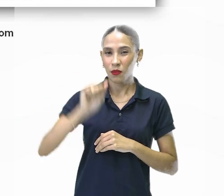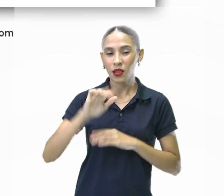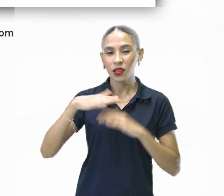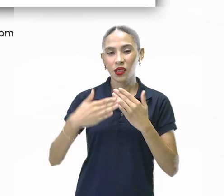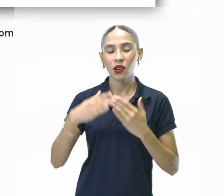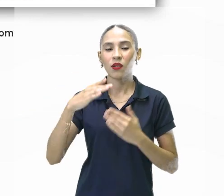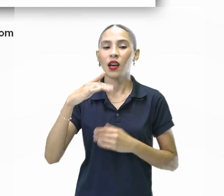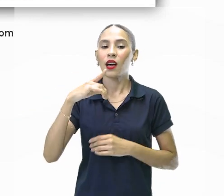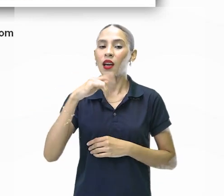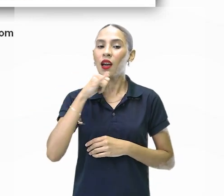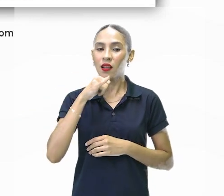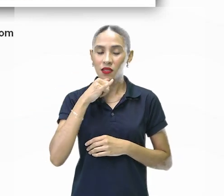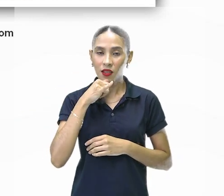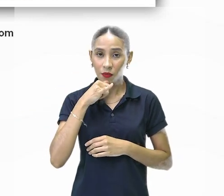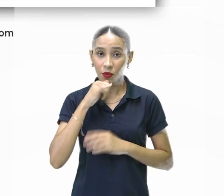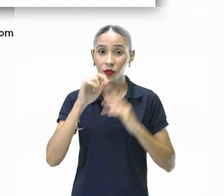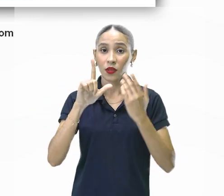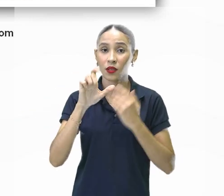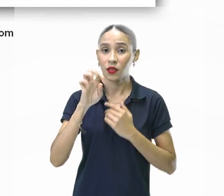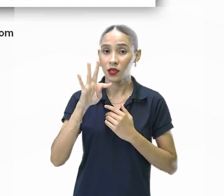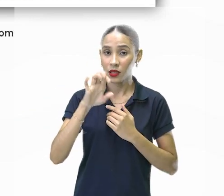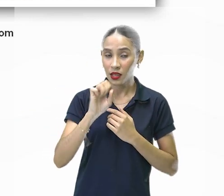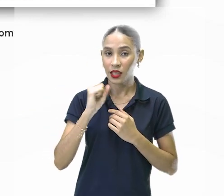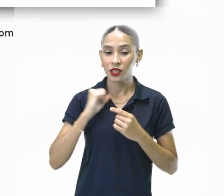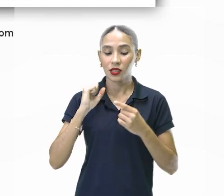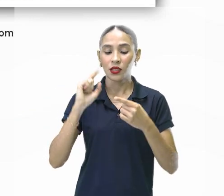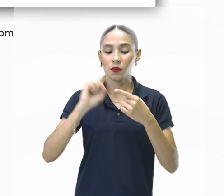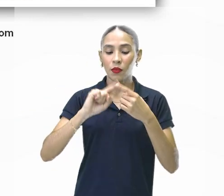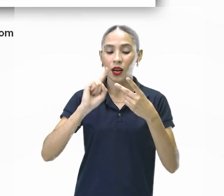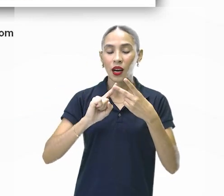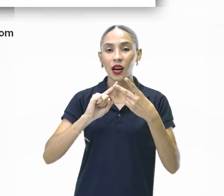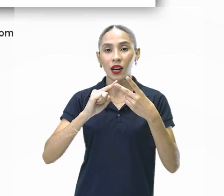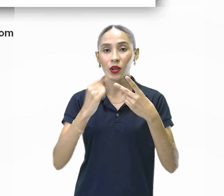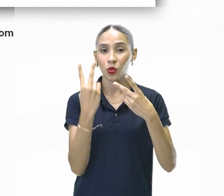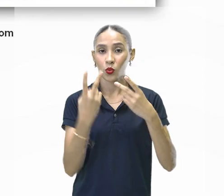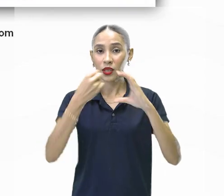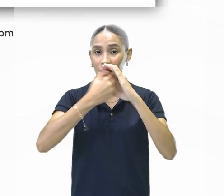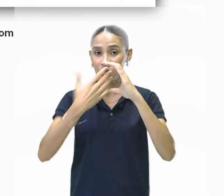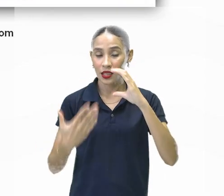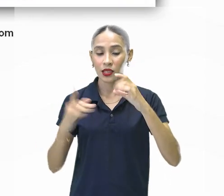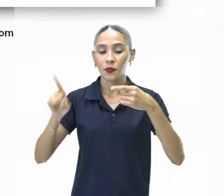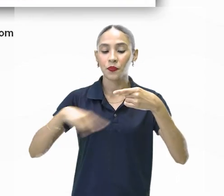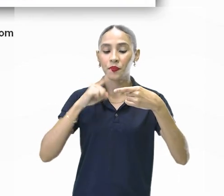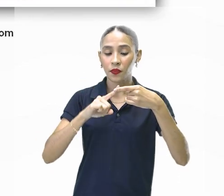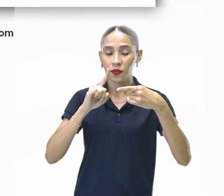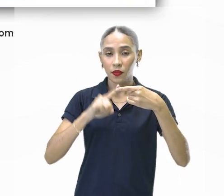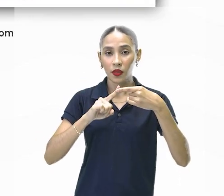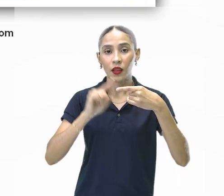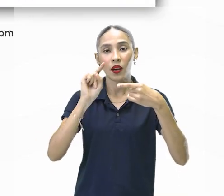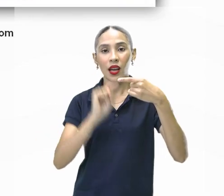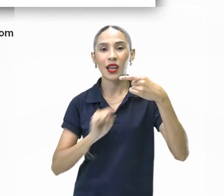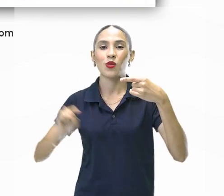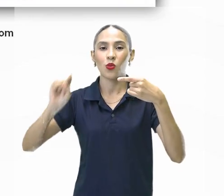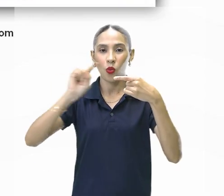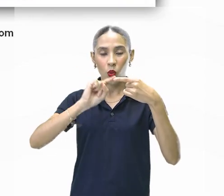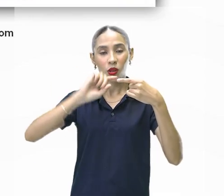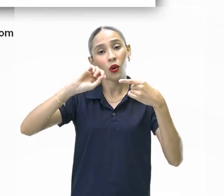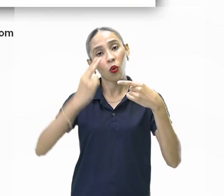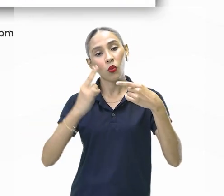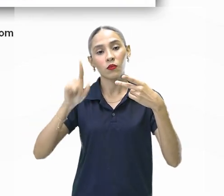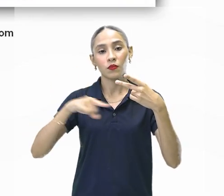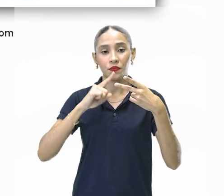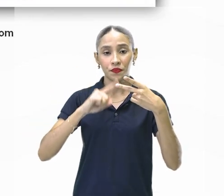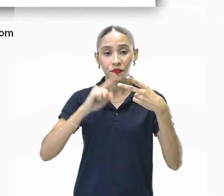tem, que as lentes, elas têm duas faces, né? Ou as duas faces serão esféricas, ou uma vai